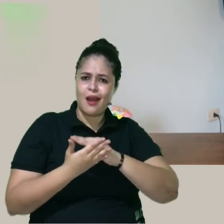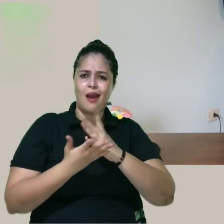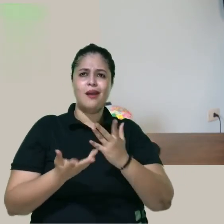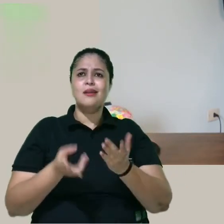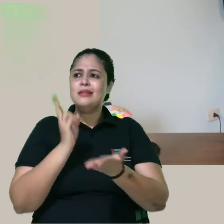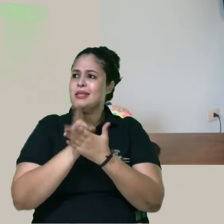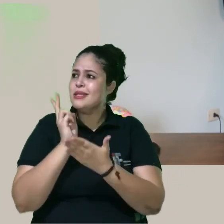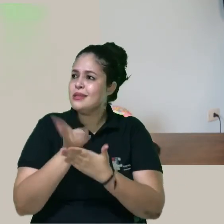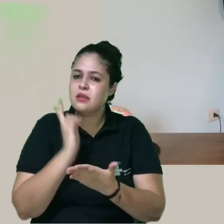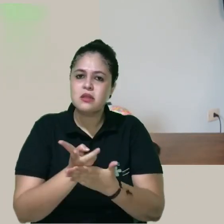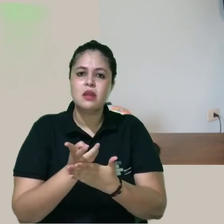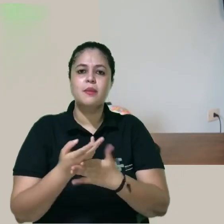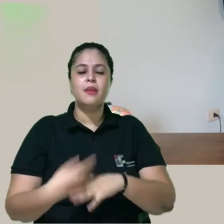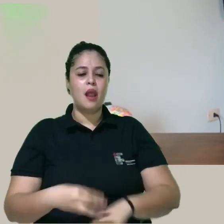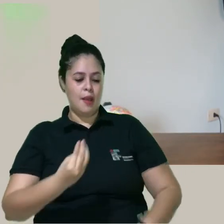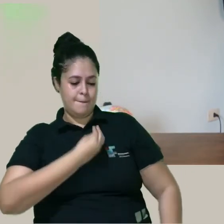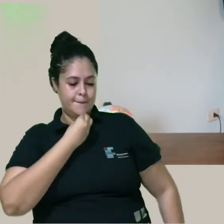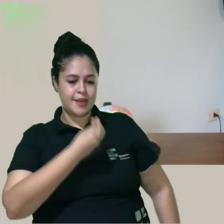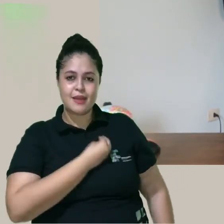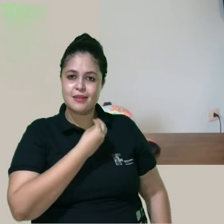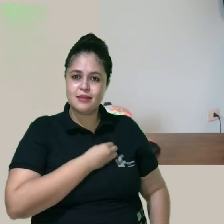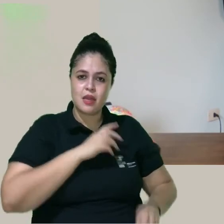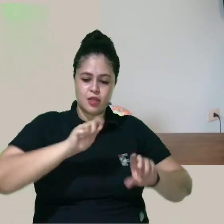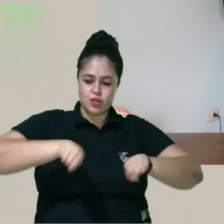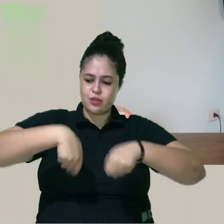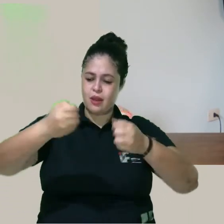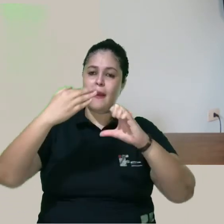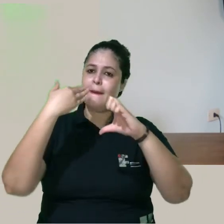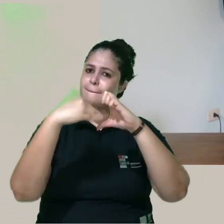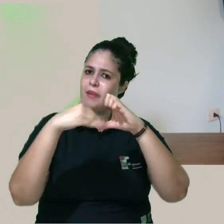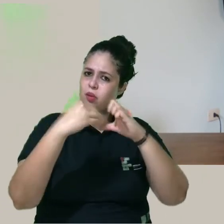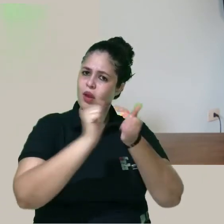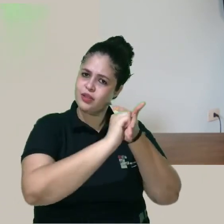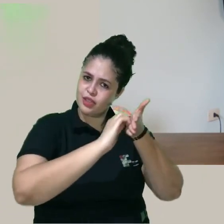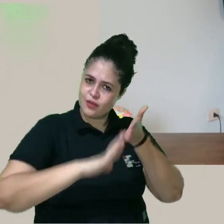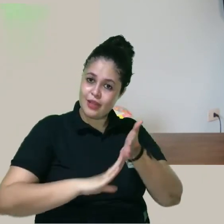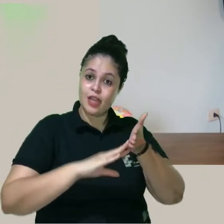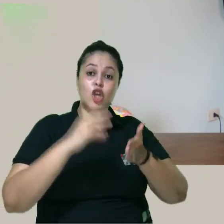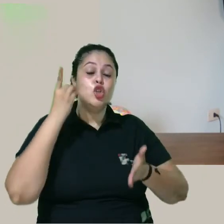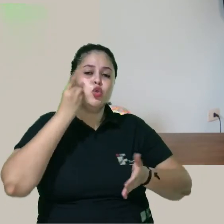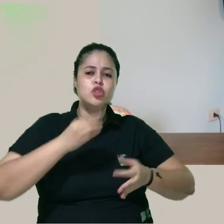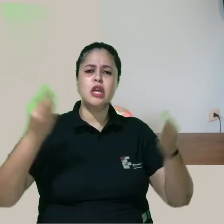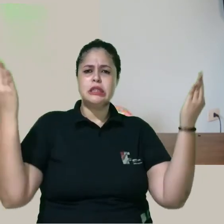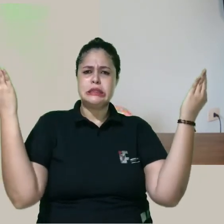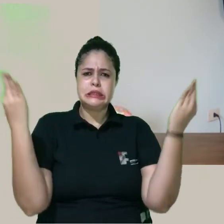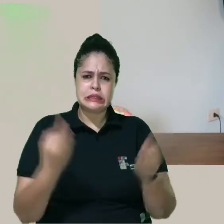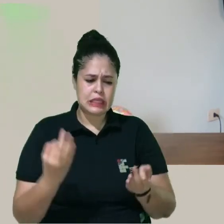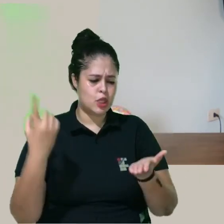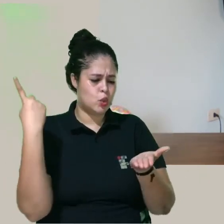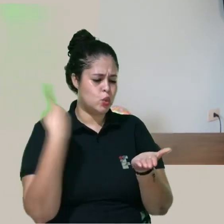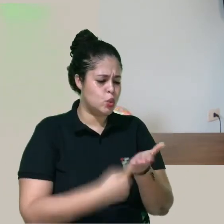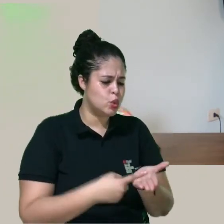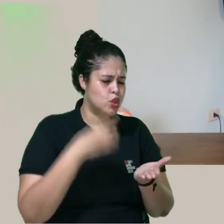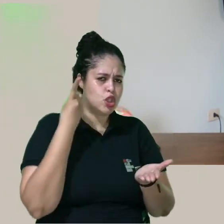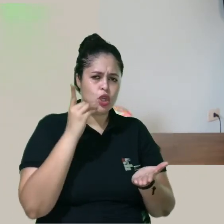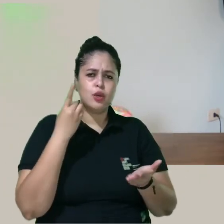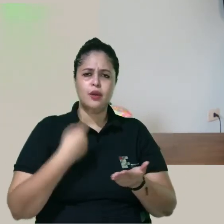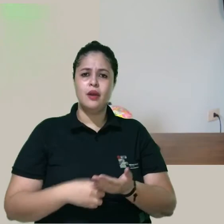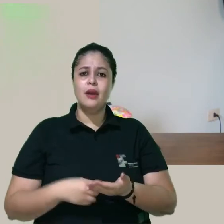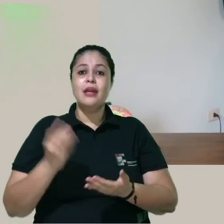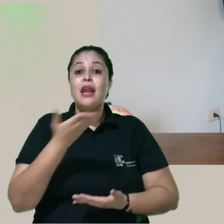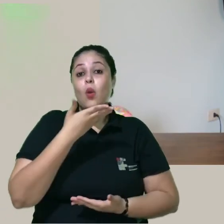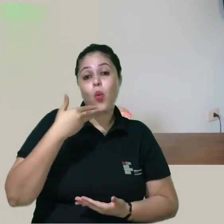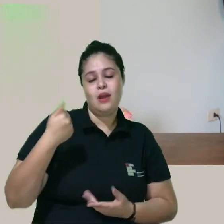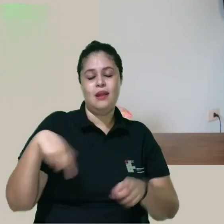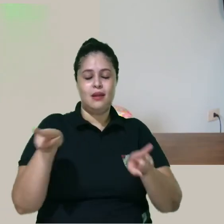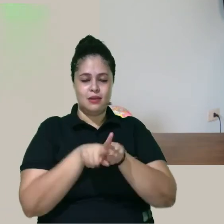da assiduidade, né? Na entrega das atividades na data e na qualidade das